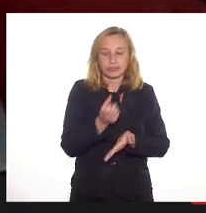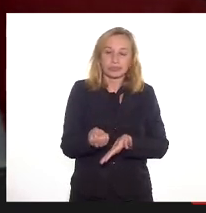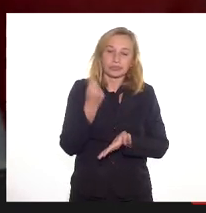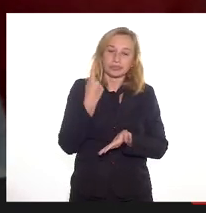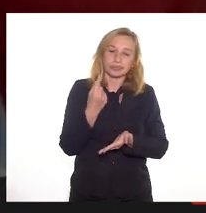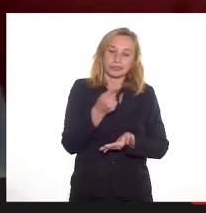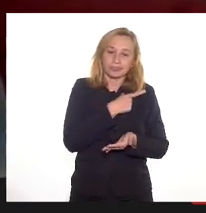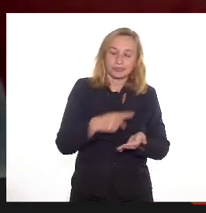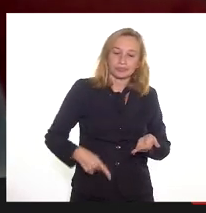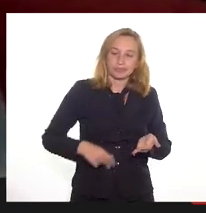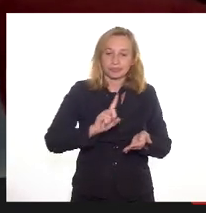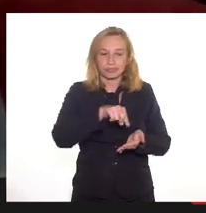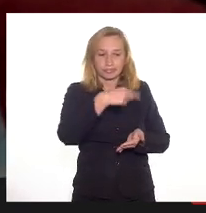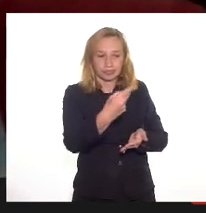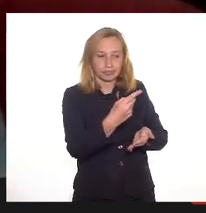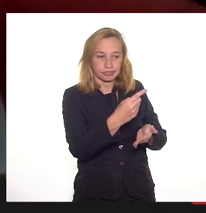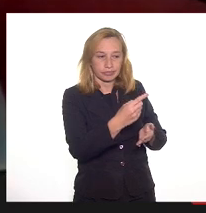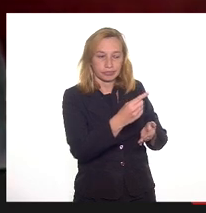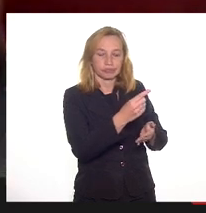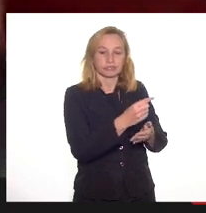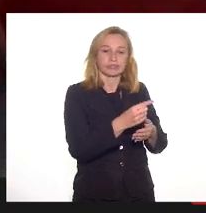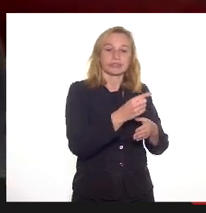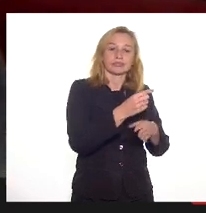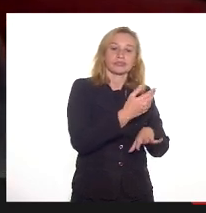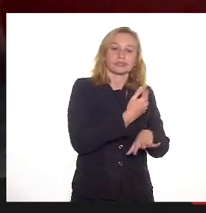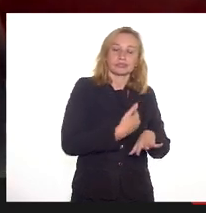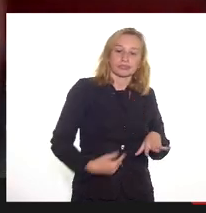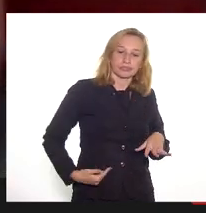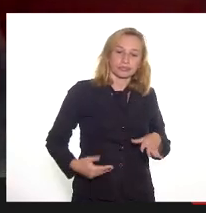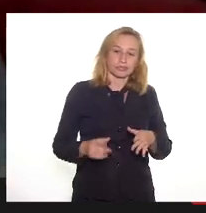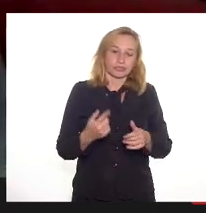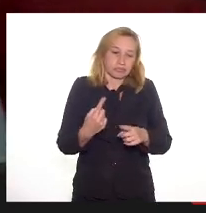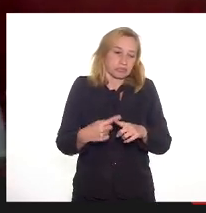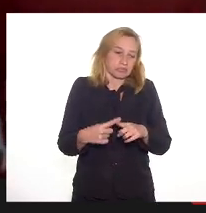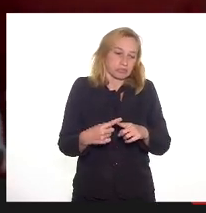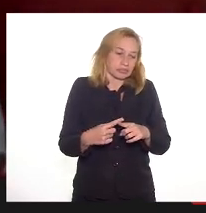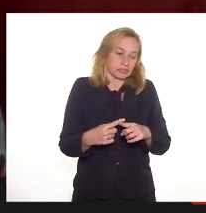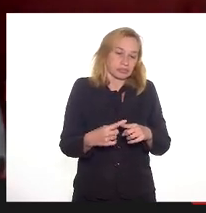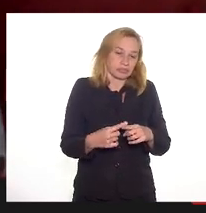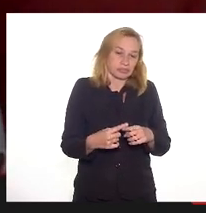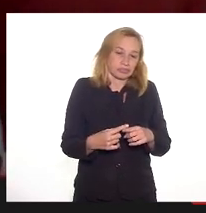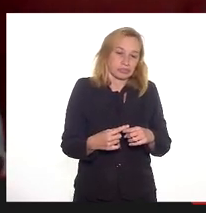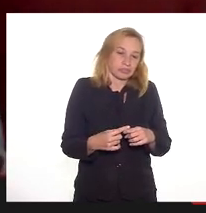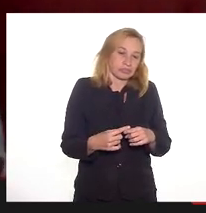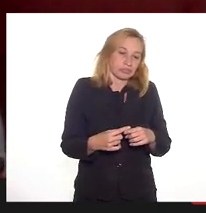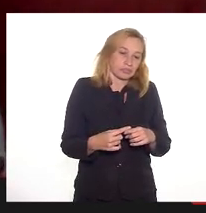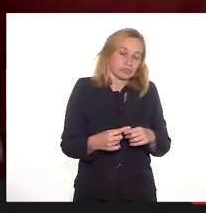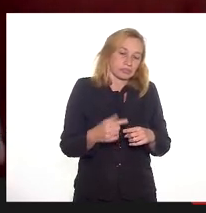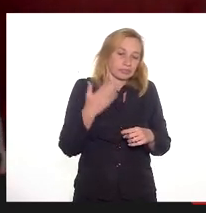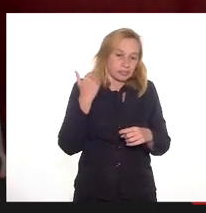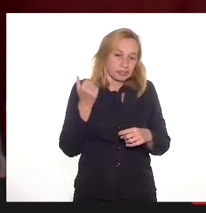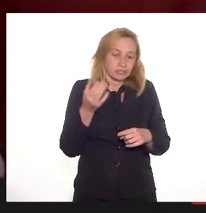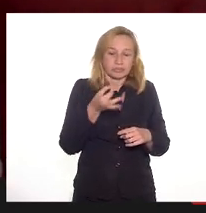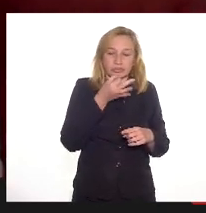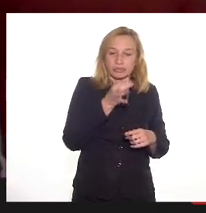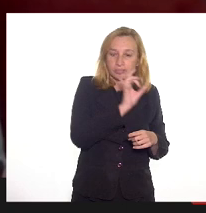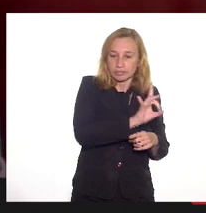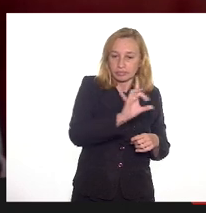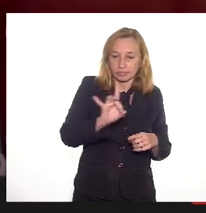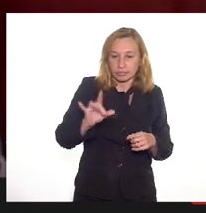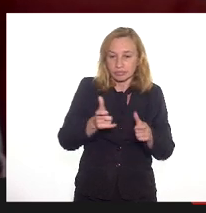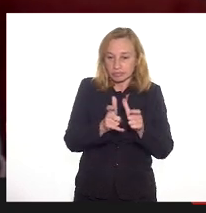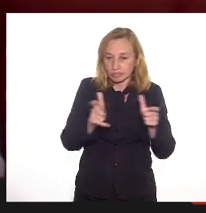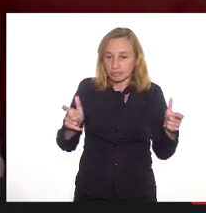governos, que também têm uma outra visão, que ninguém é dono da verdade, a verdade é essa, né? E a gente precisa ampliar esse debate. Eu acho